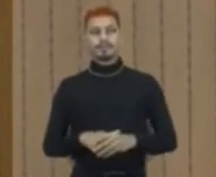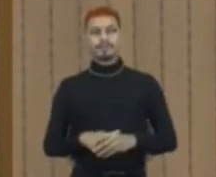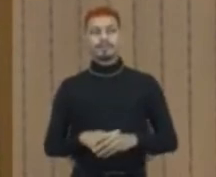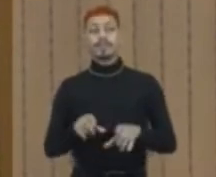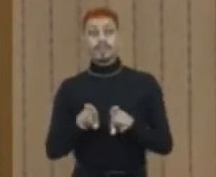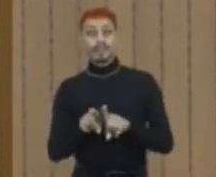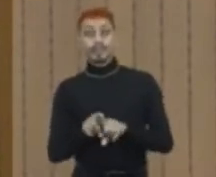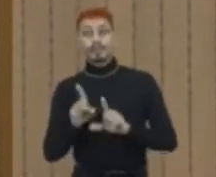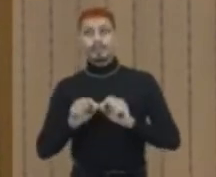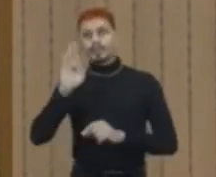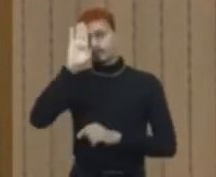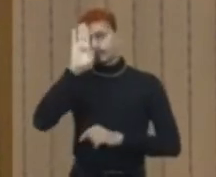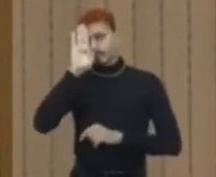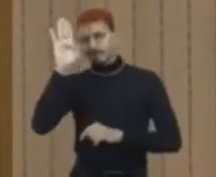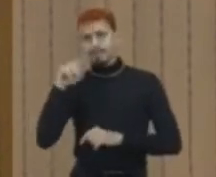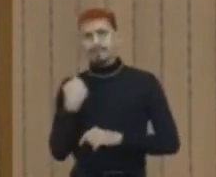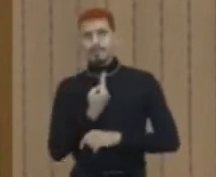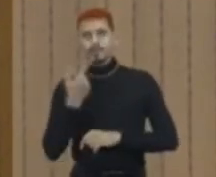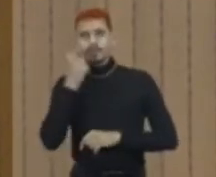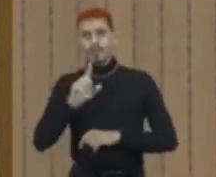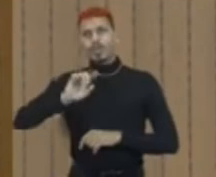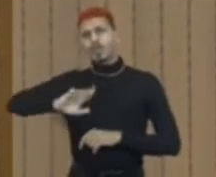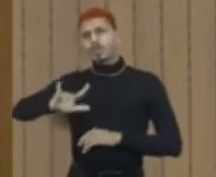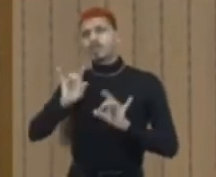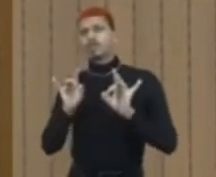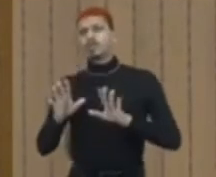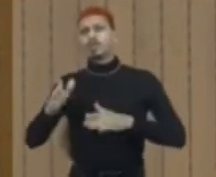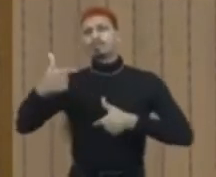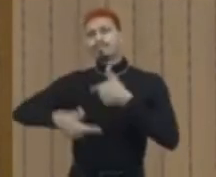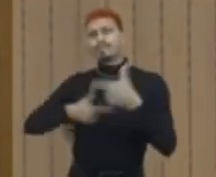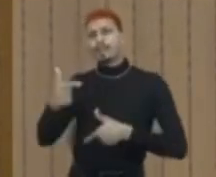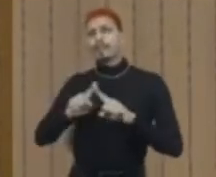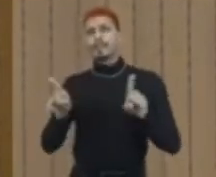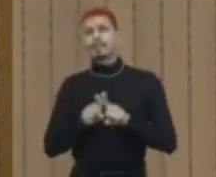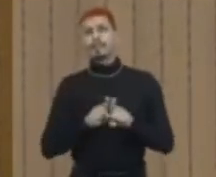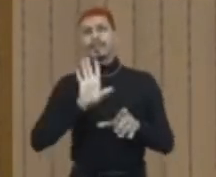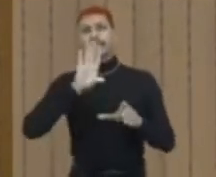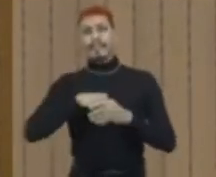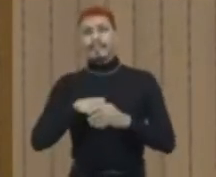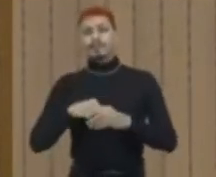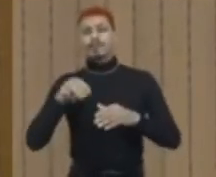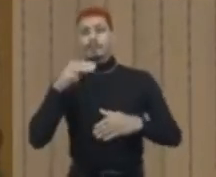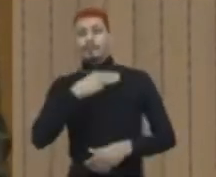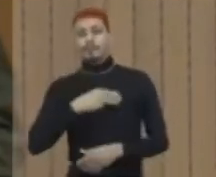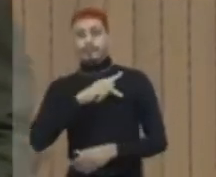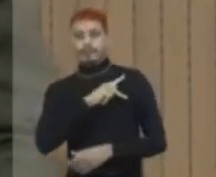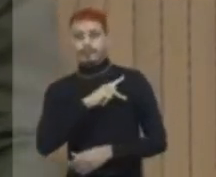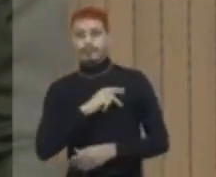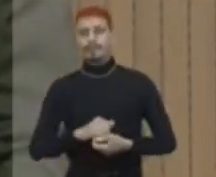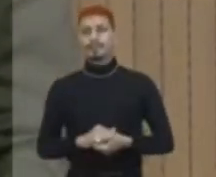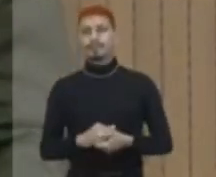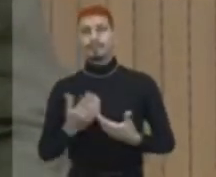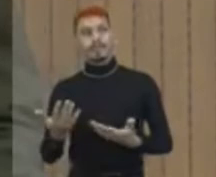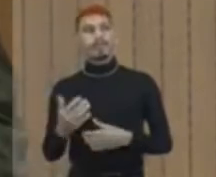que também foram fundamentais para não só para a obra, mas para o trabalho do Ministério Público Federal nos últimos anos, né? Como a